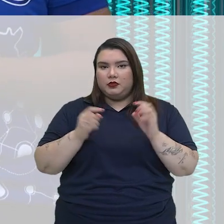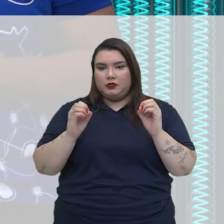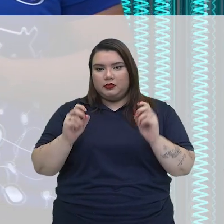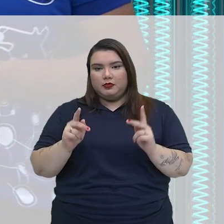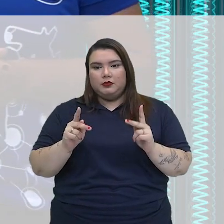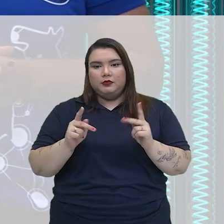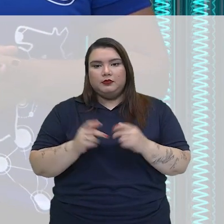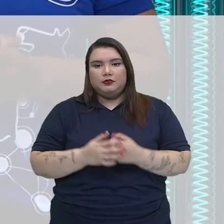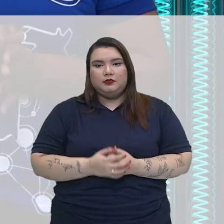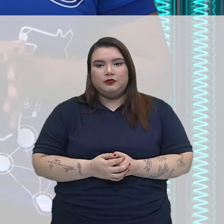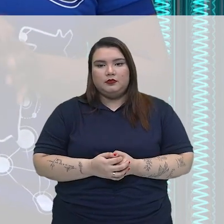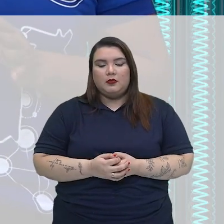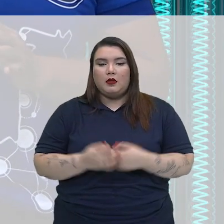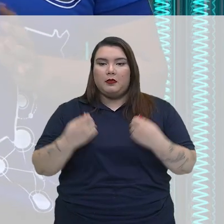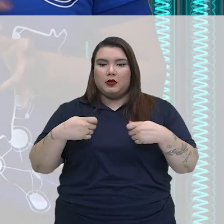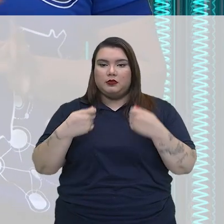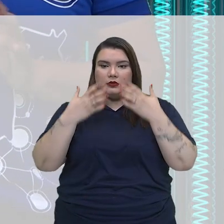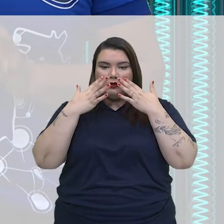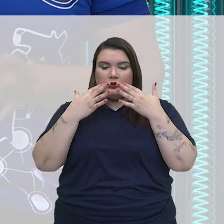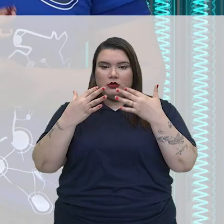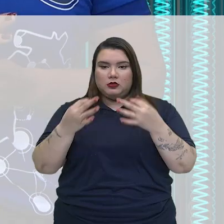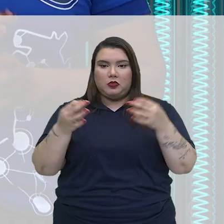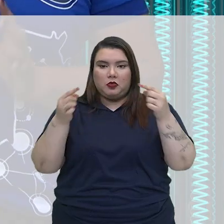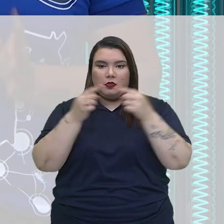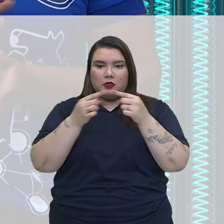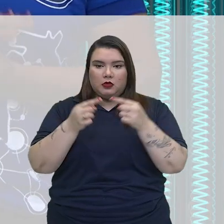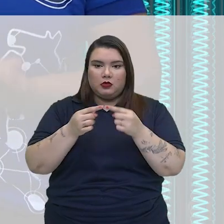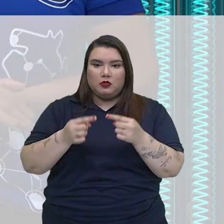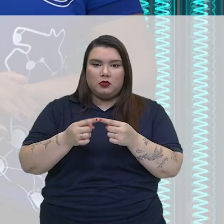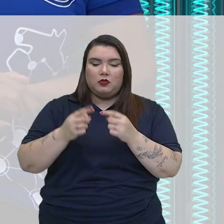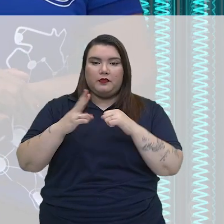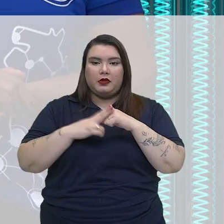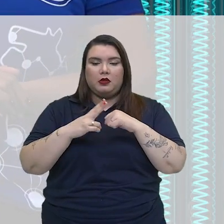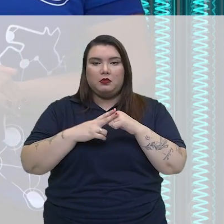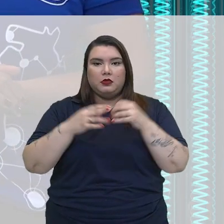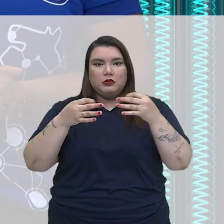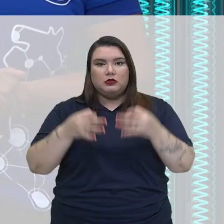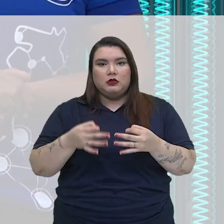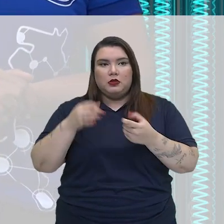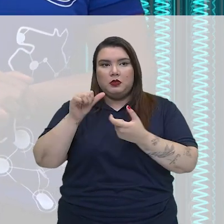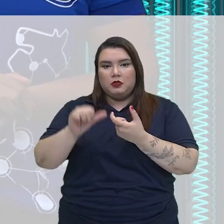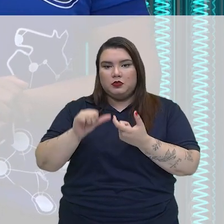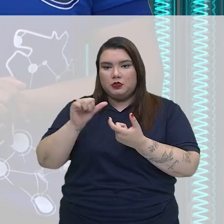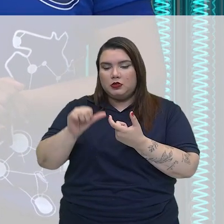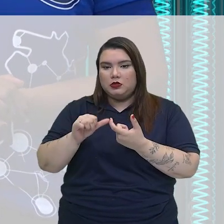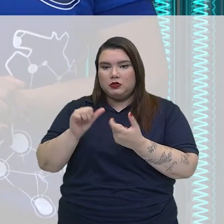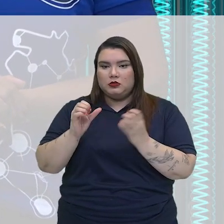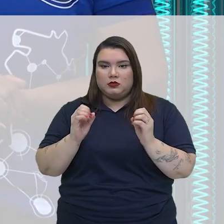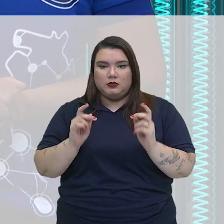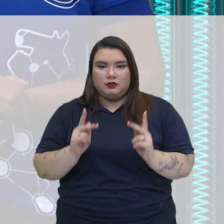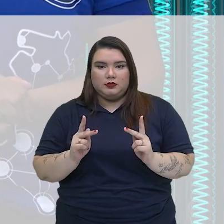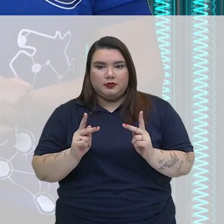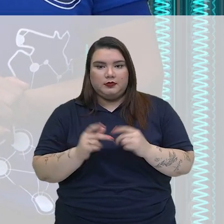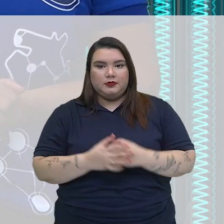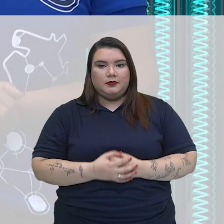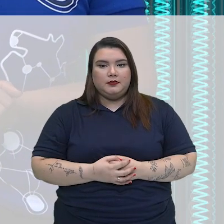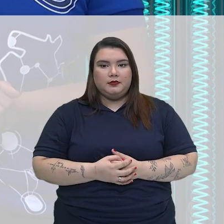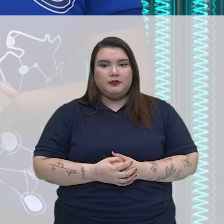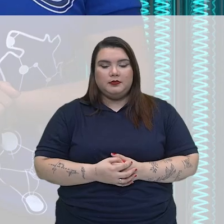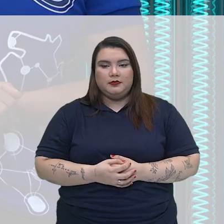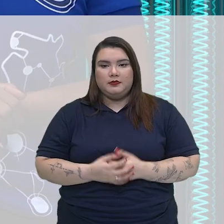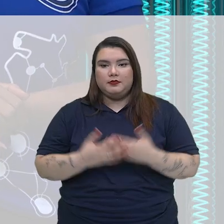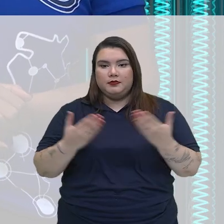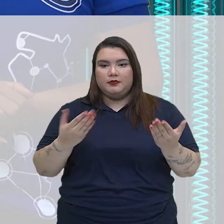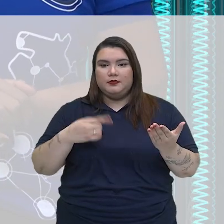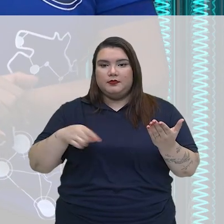ok? Só tem que prestar atenção na combinação, na conjugação correta do verbo to be, certo? Então, vocês